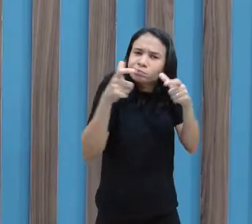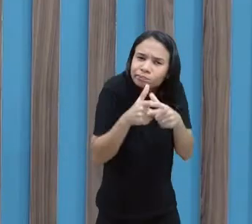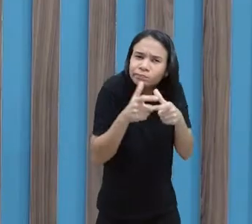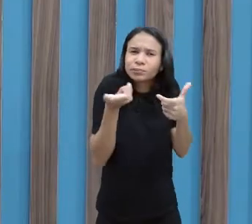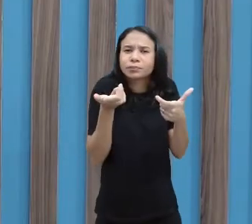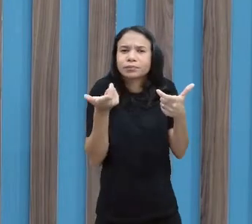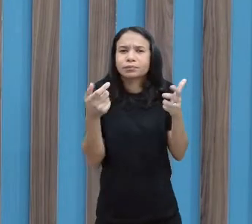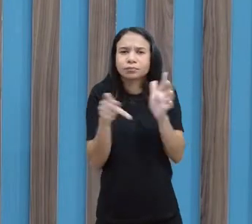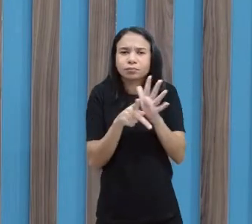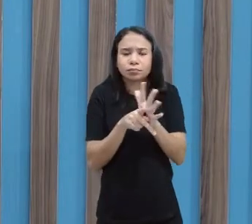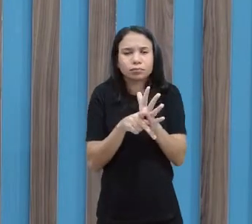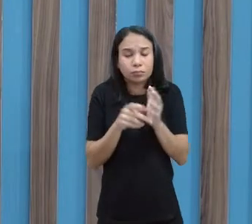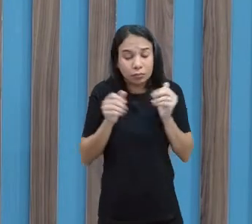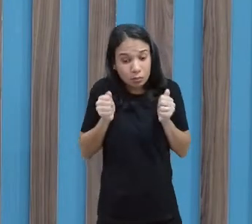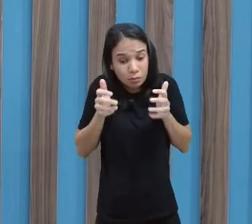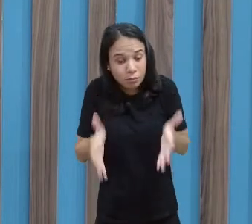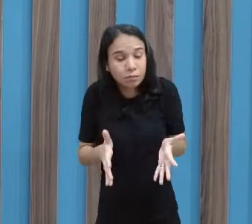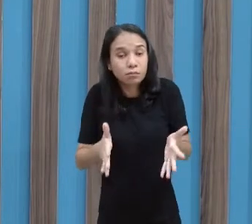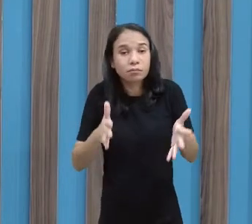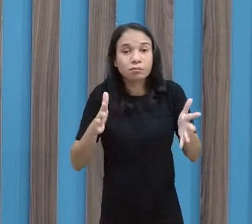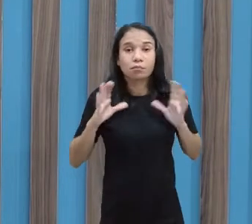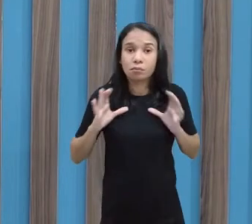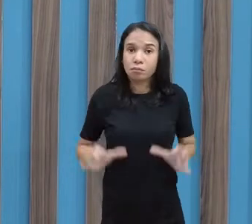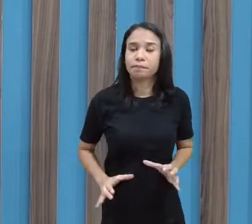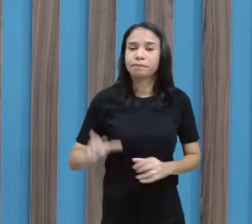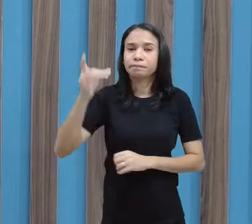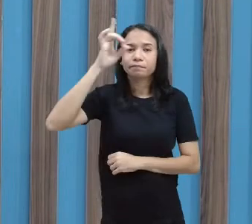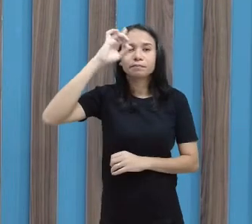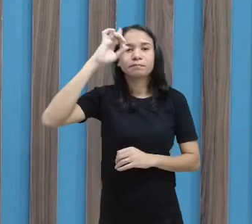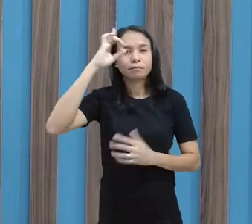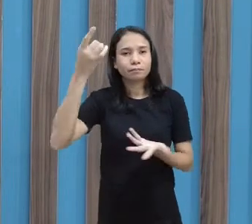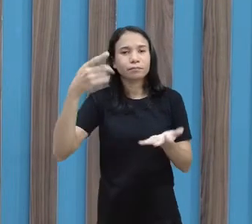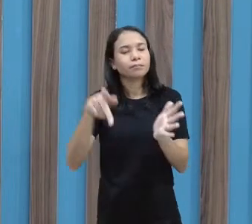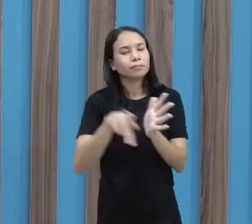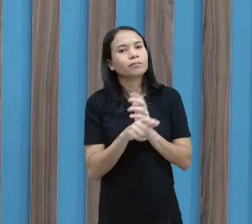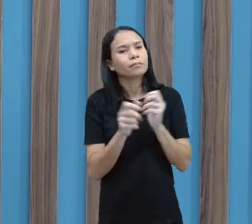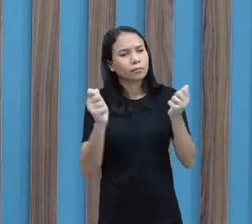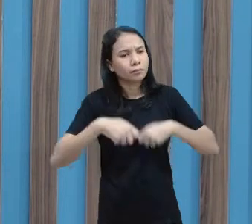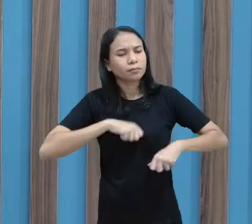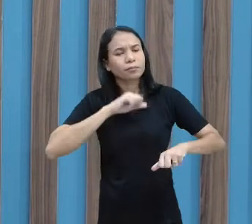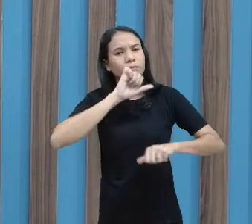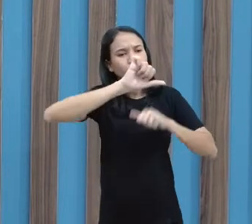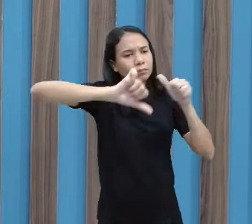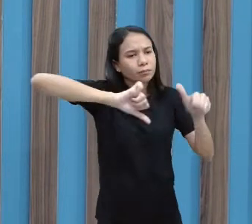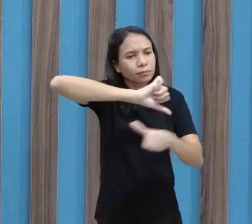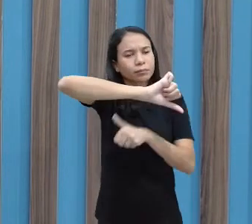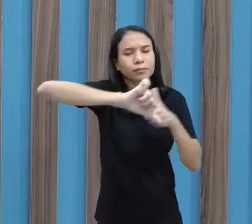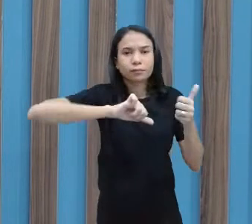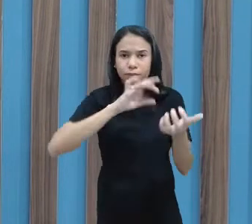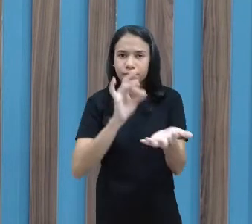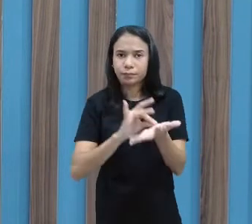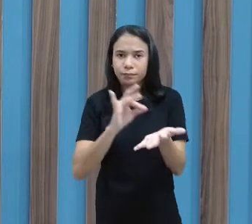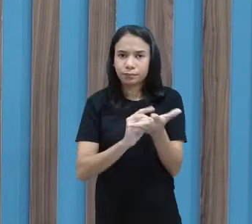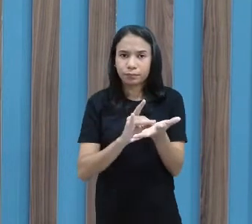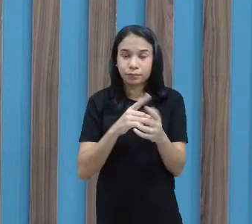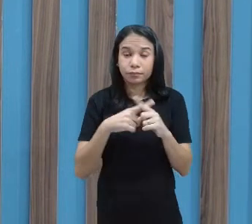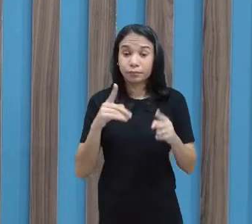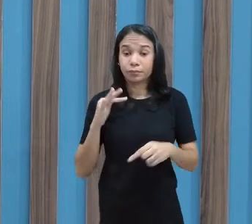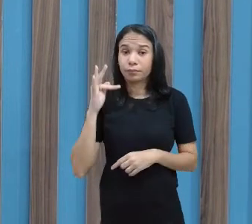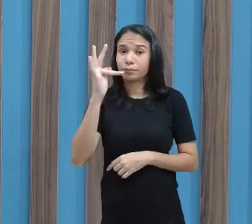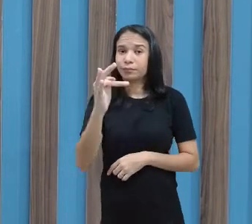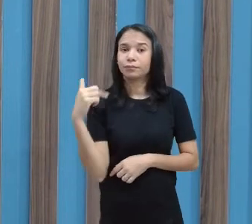né, atitudes, ações no dia a dia, no cotidiano, poder mudar um pouquinho, certo? Mais à frente a gente